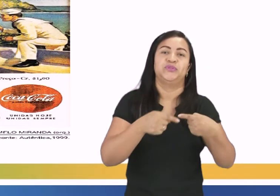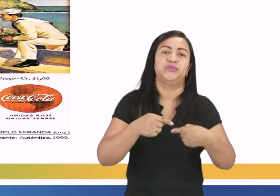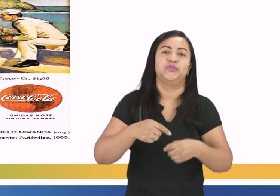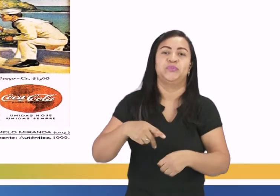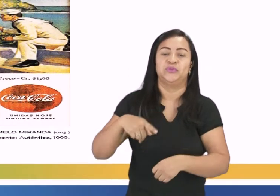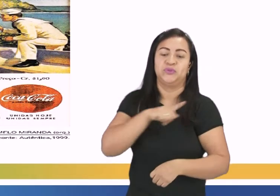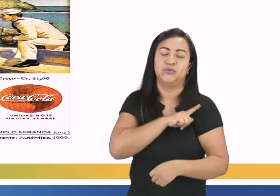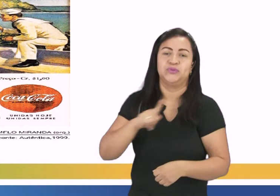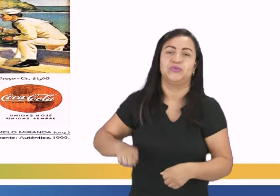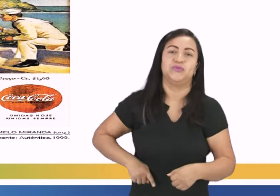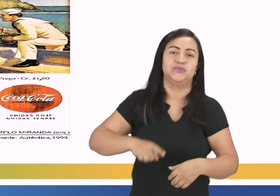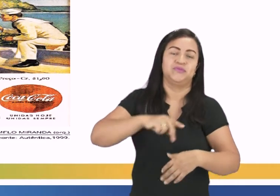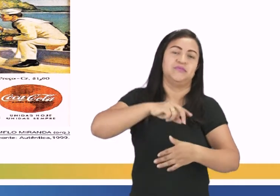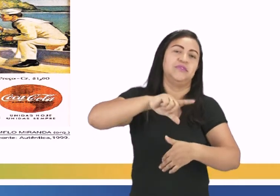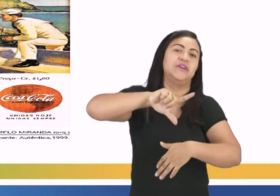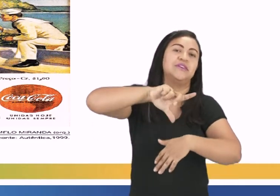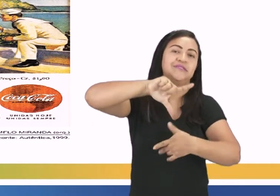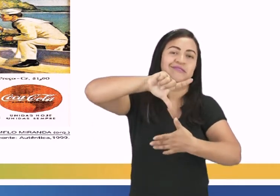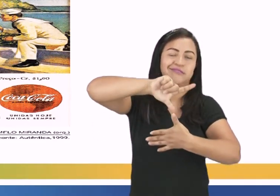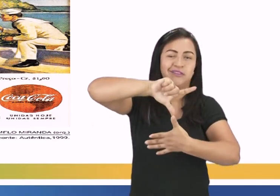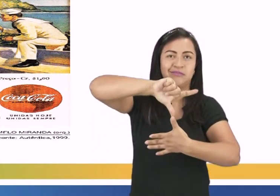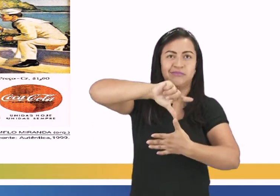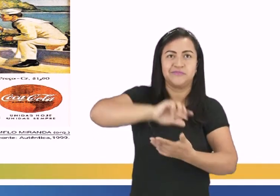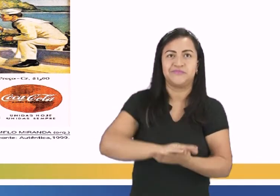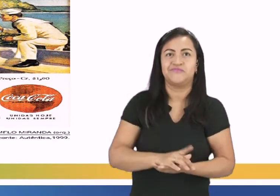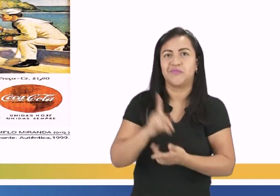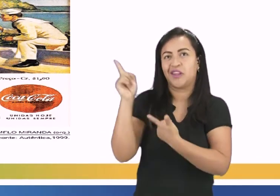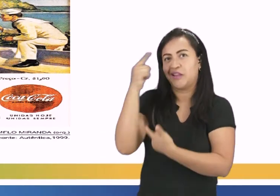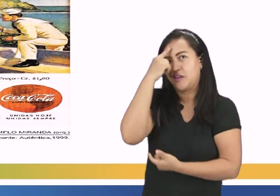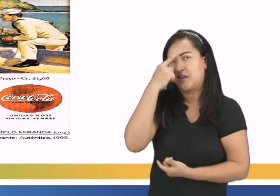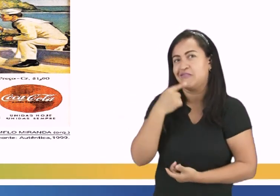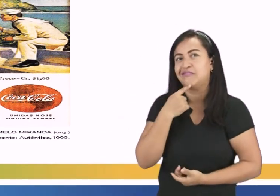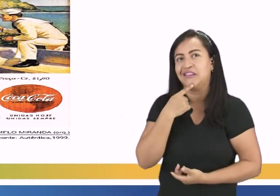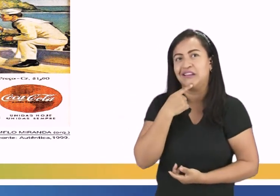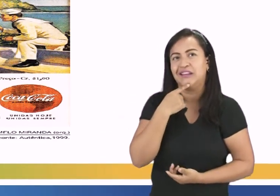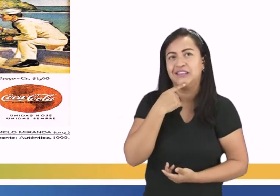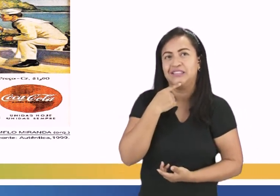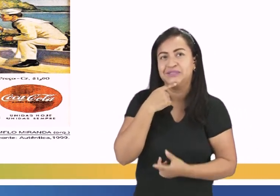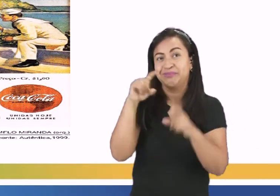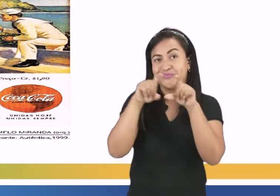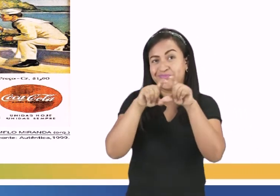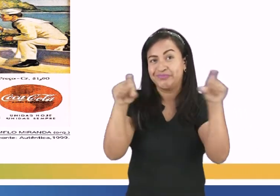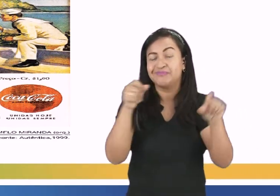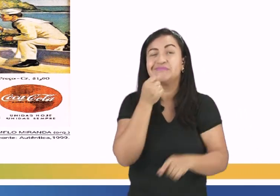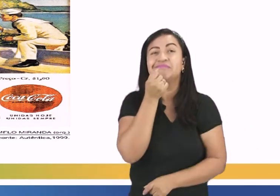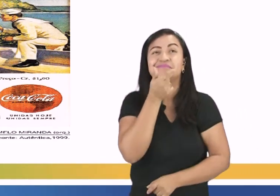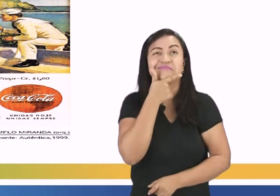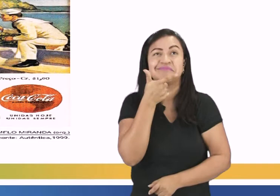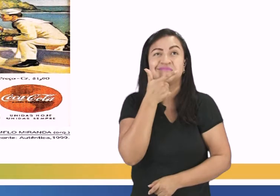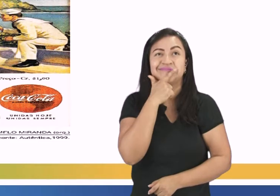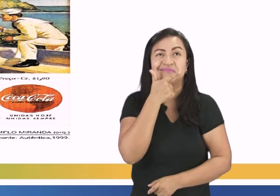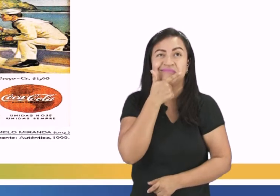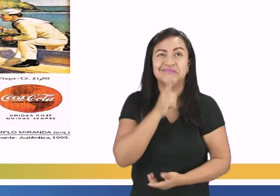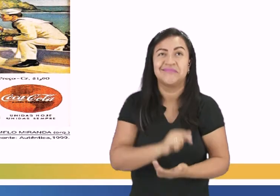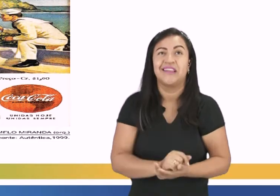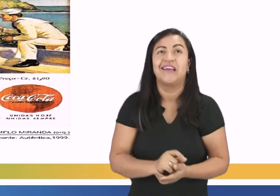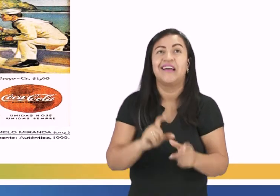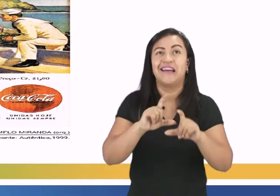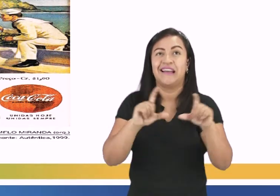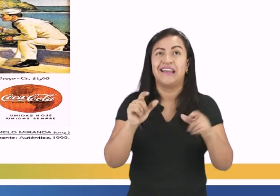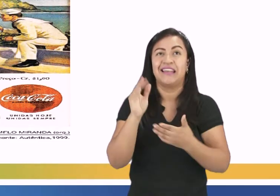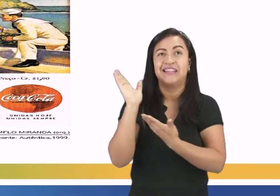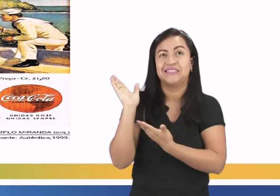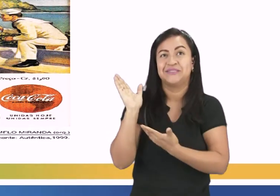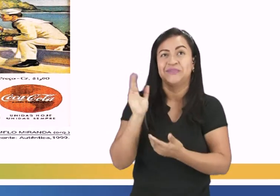Aqui nós iremos ver uma caricatura. A caricatura abaixo, de 1904,